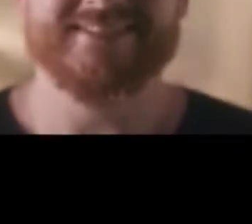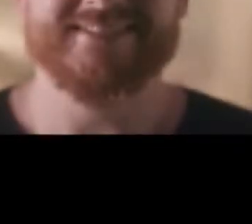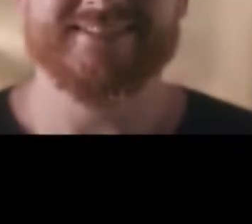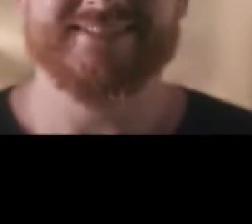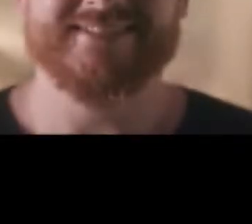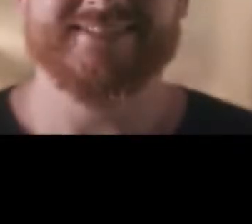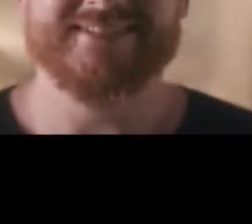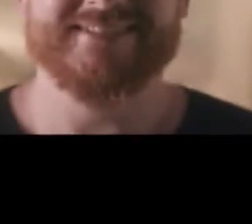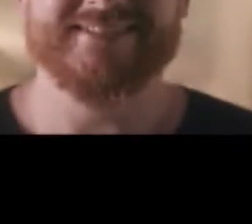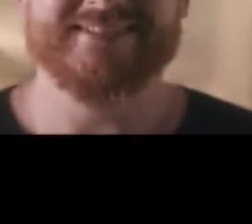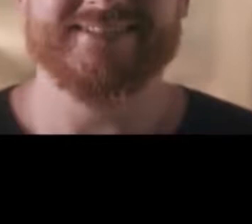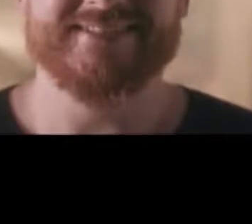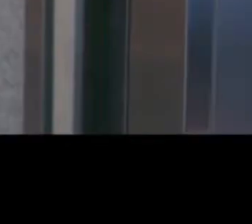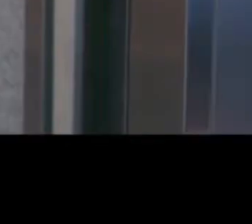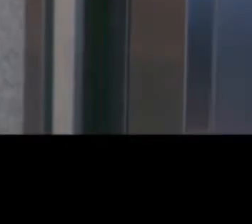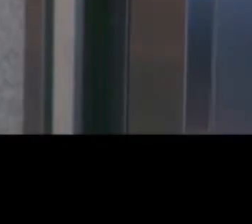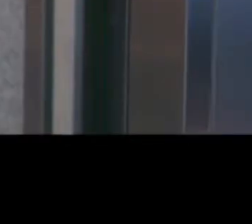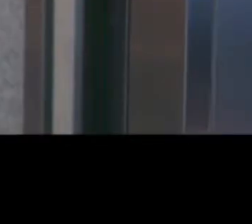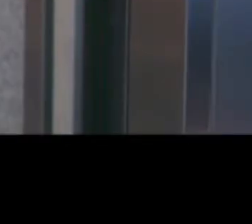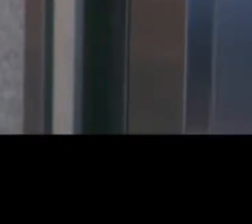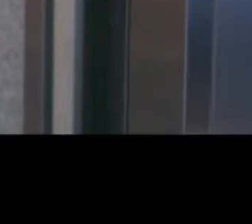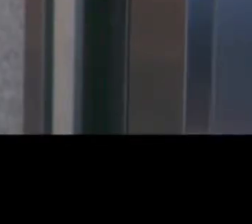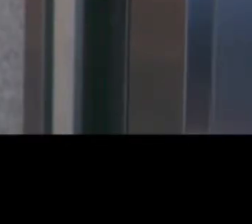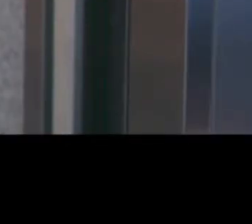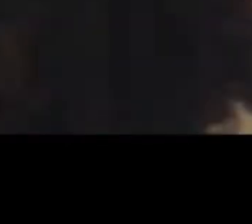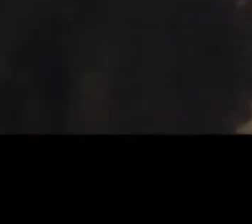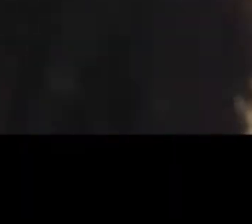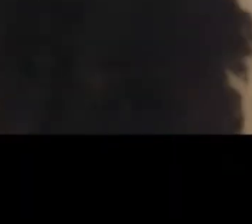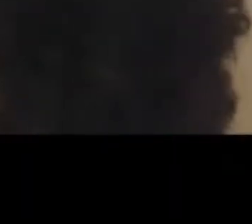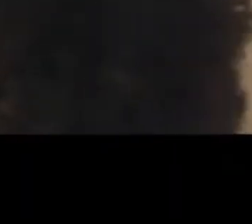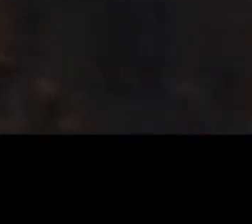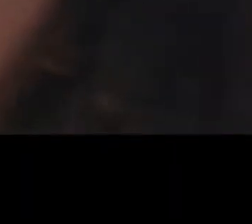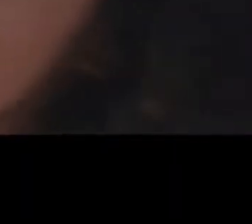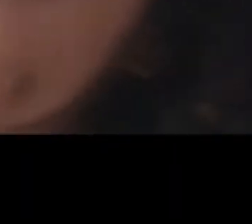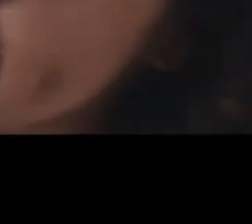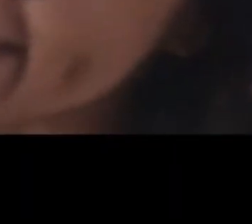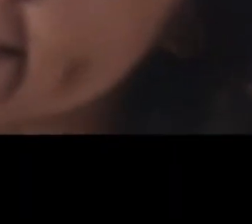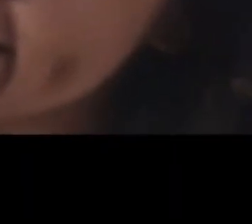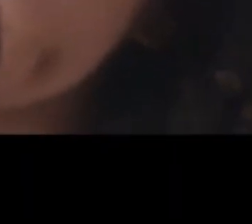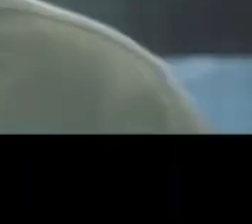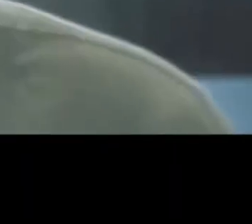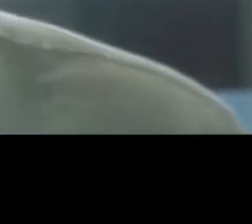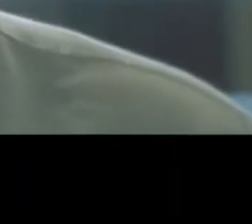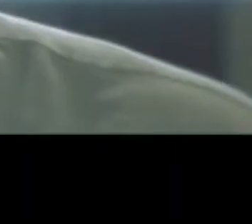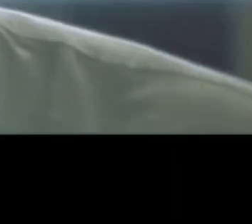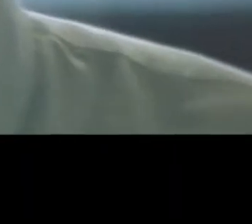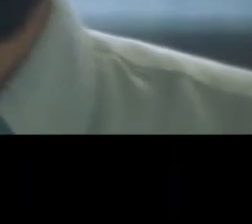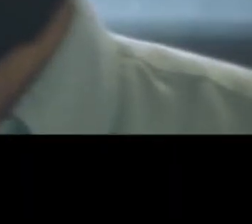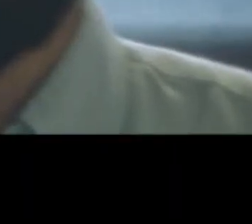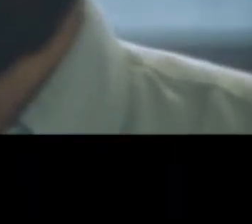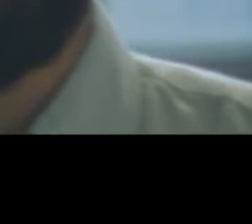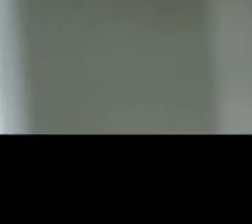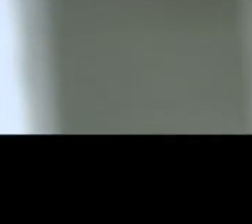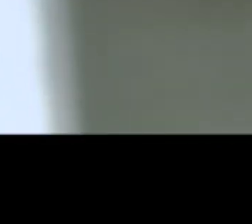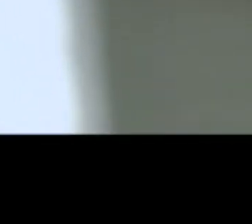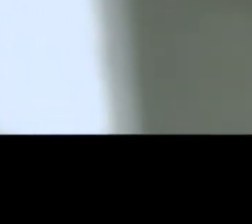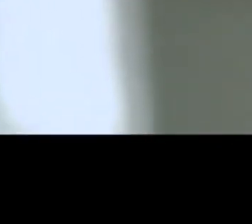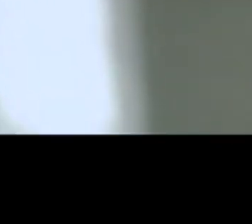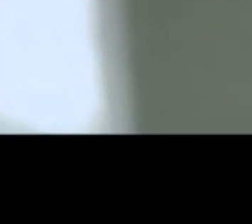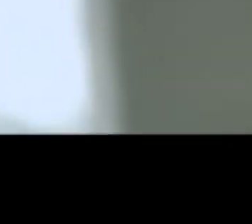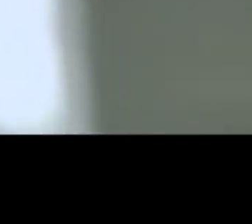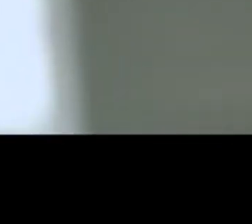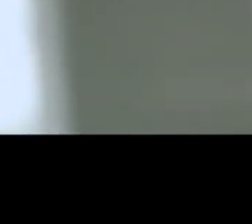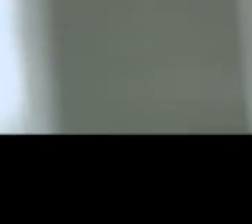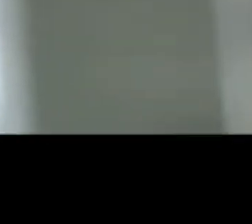Para todos eles, uma nova previdência. Todos juntos, sem privilégios, pelo